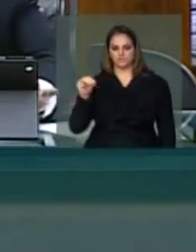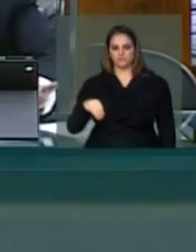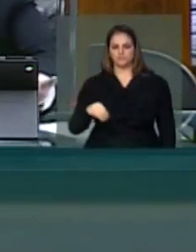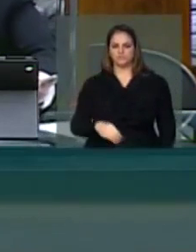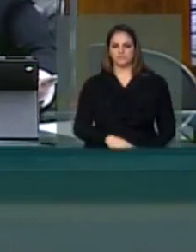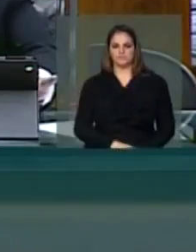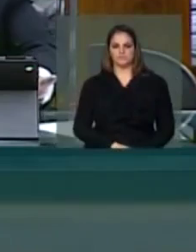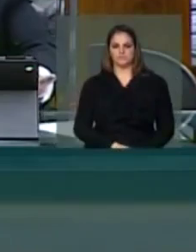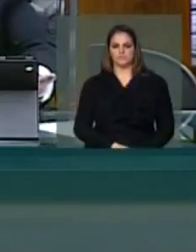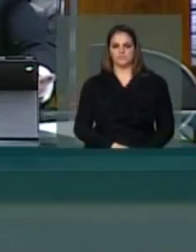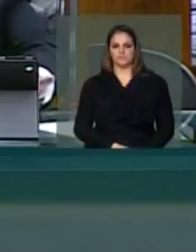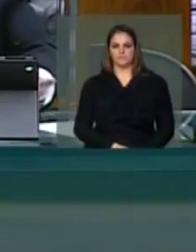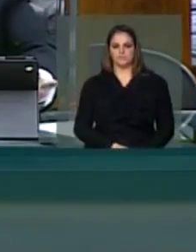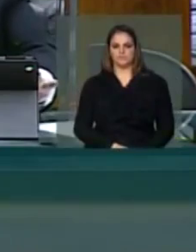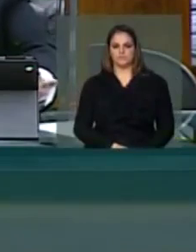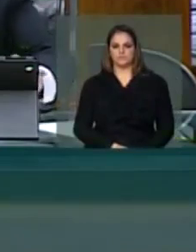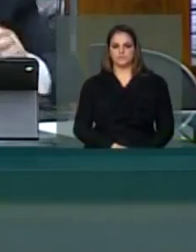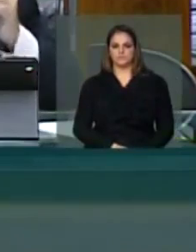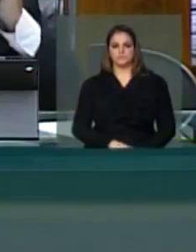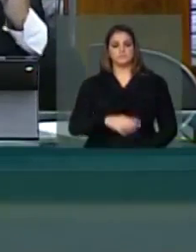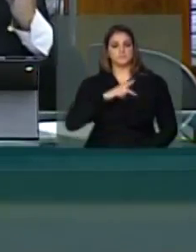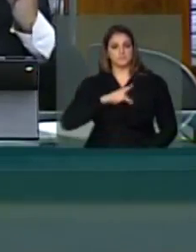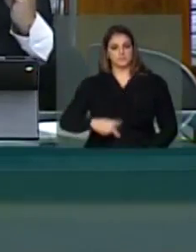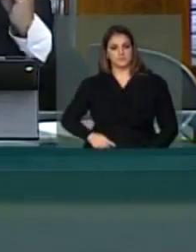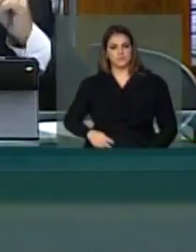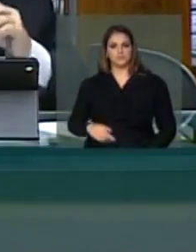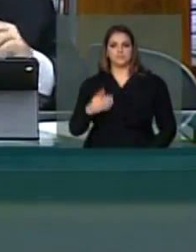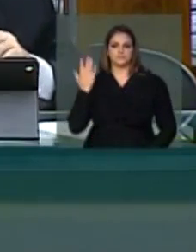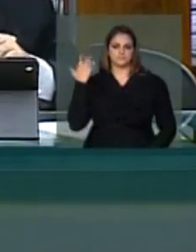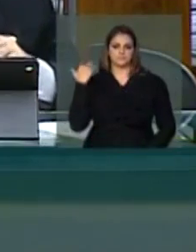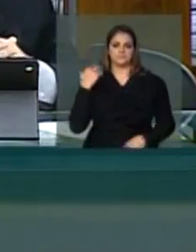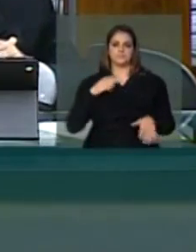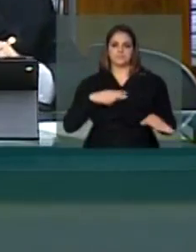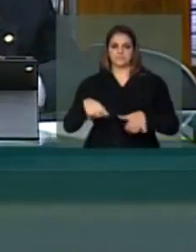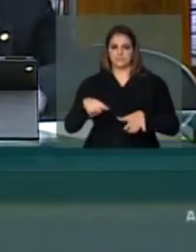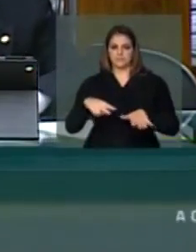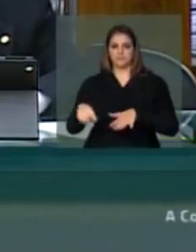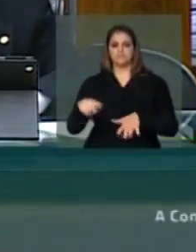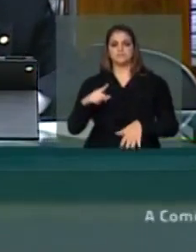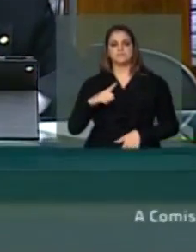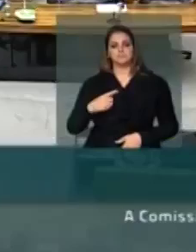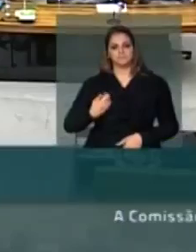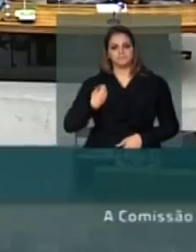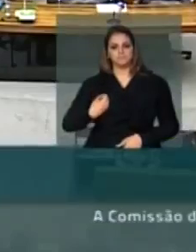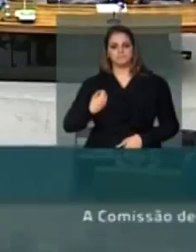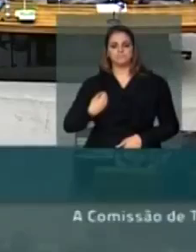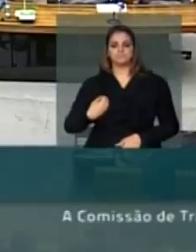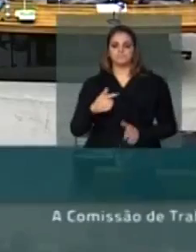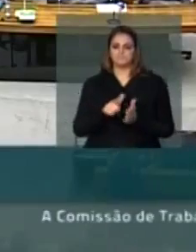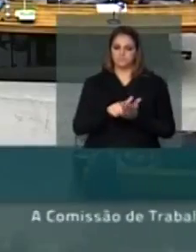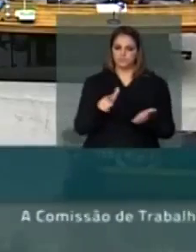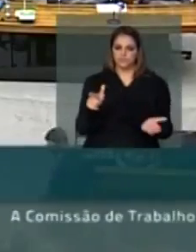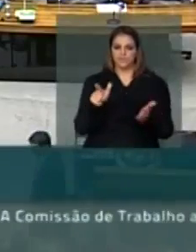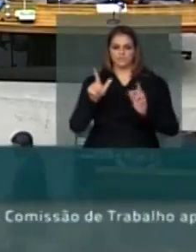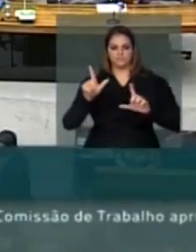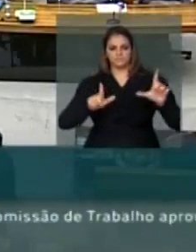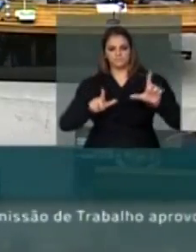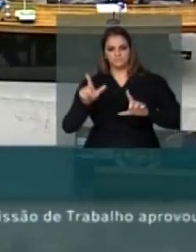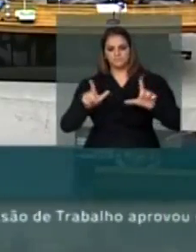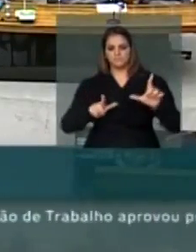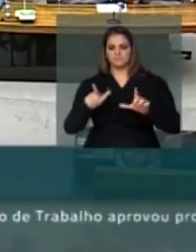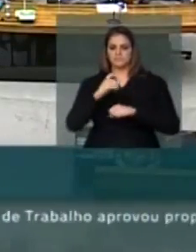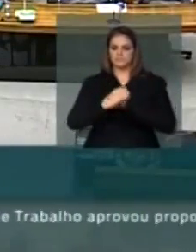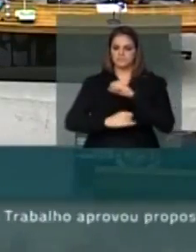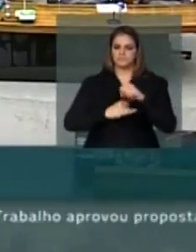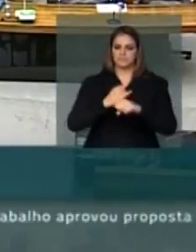Senhor presidente, nós acompanhamos algumas semanas atrás matérias publicadas pela imprensa, divulgadas